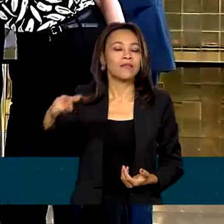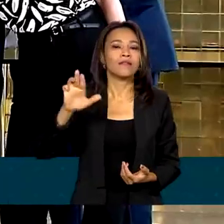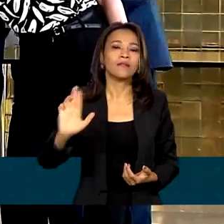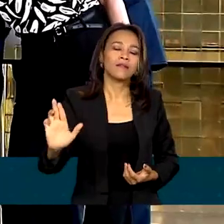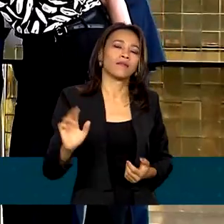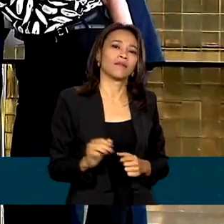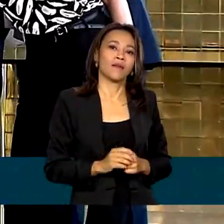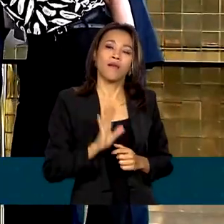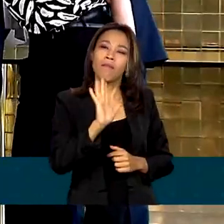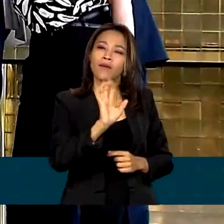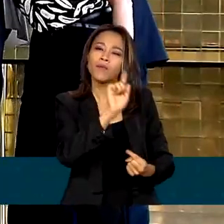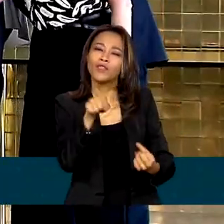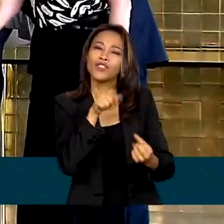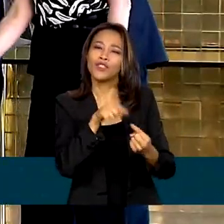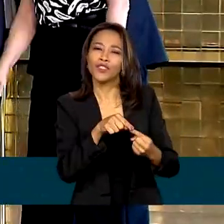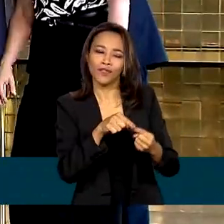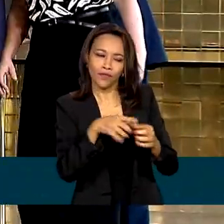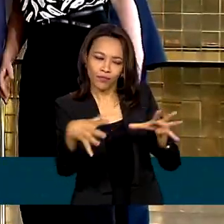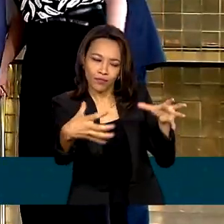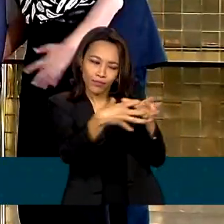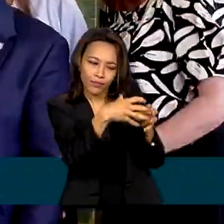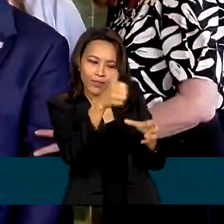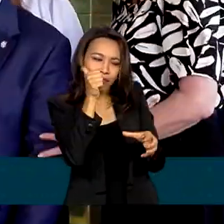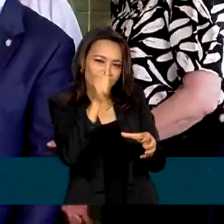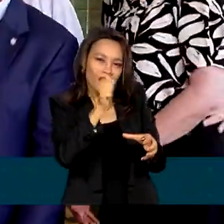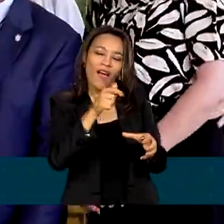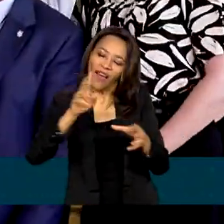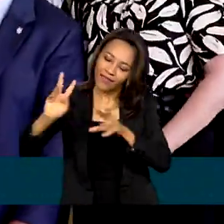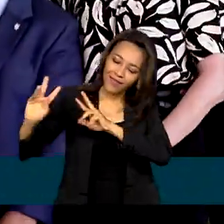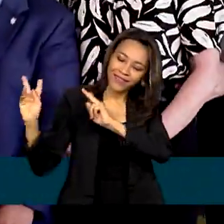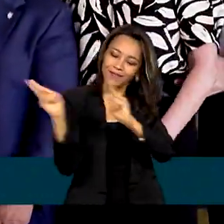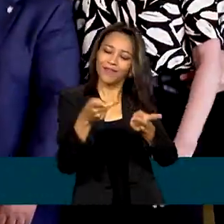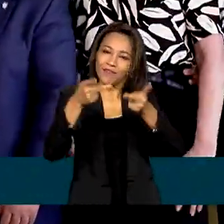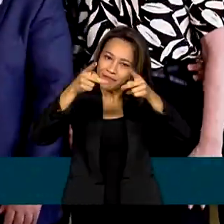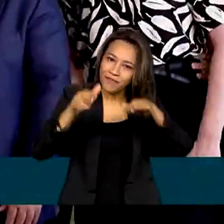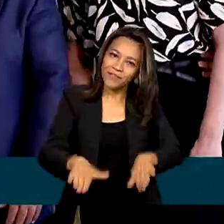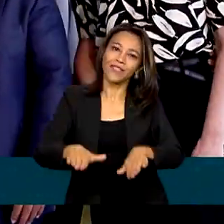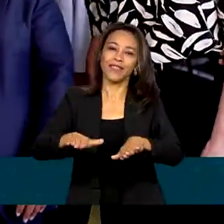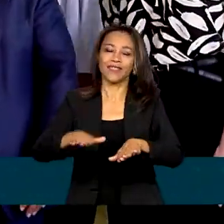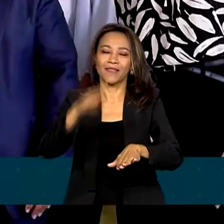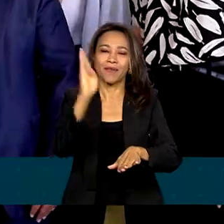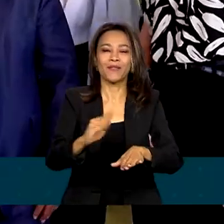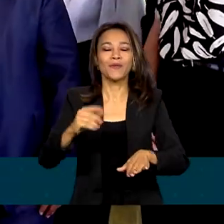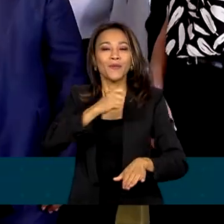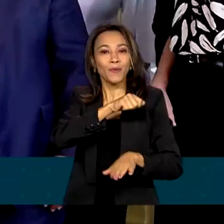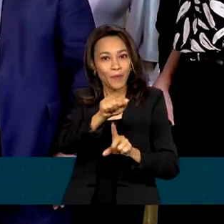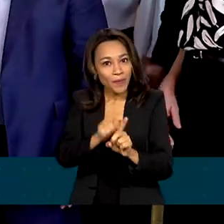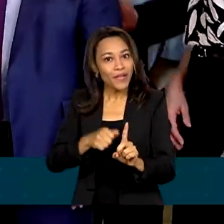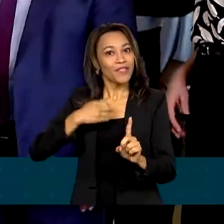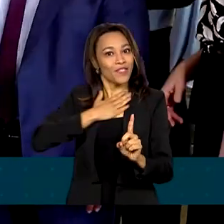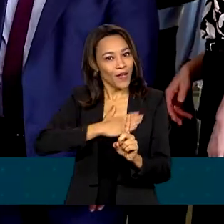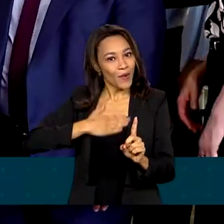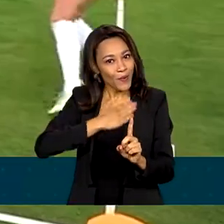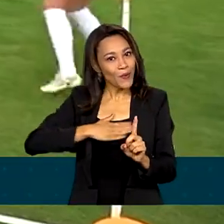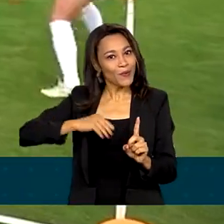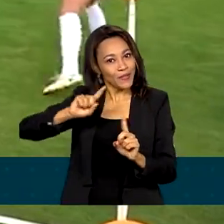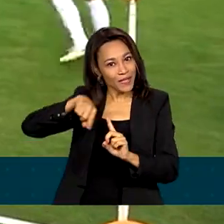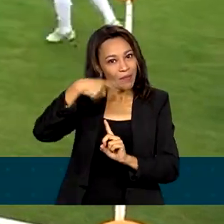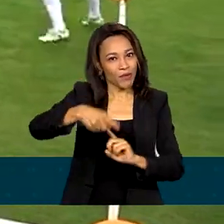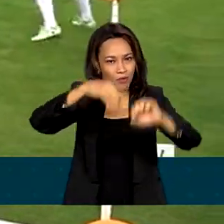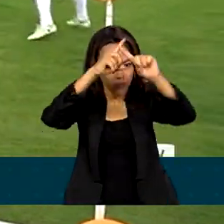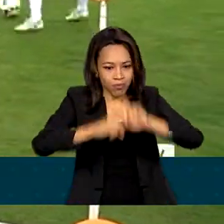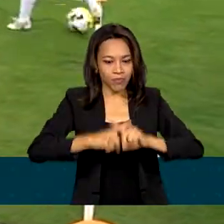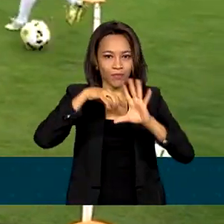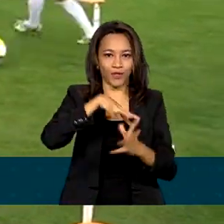da Seleção Feminina é trazer o troféu definitivamente para cá em agosto depois do mundial